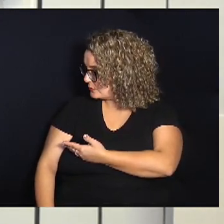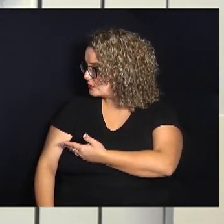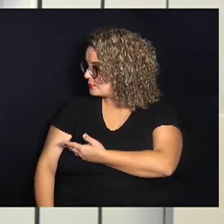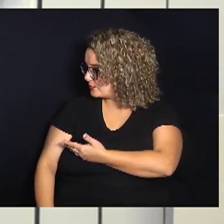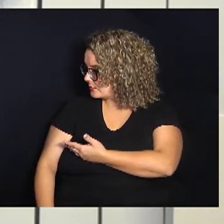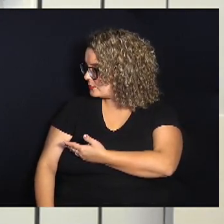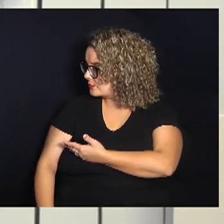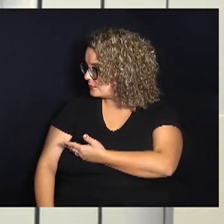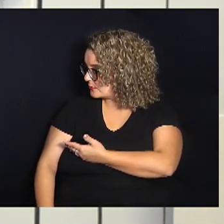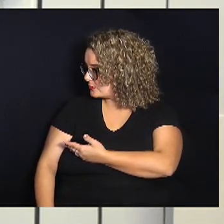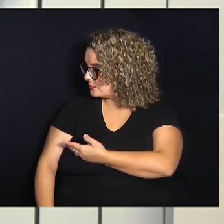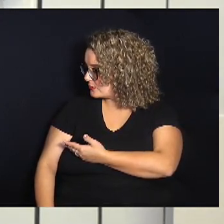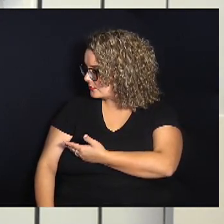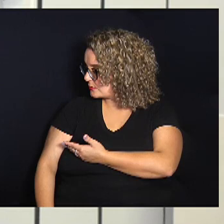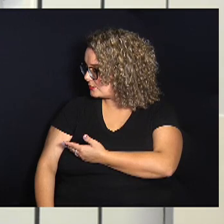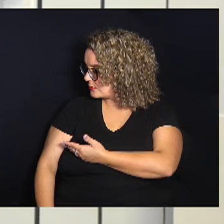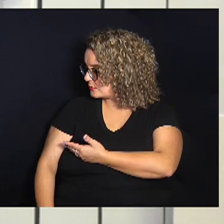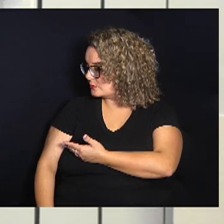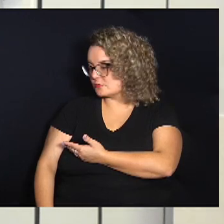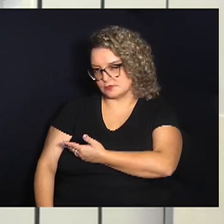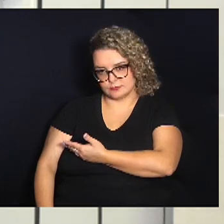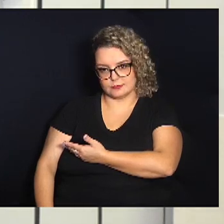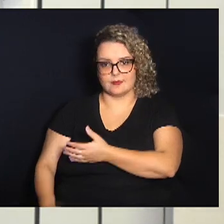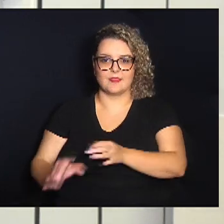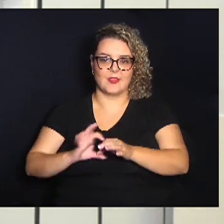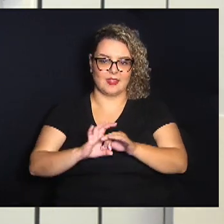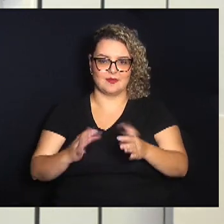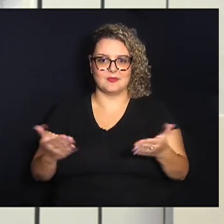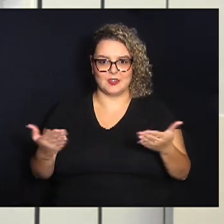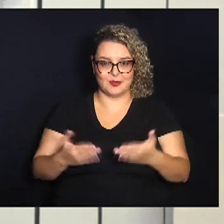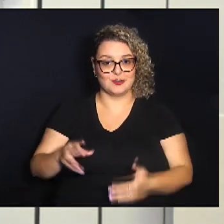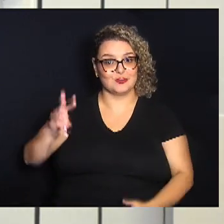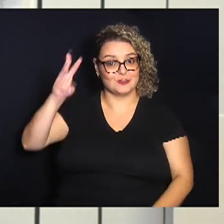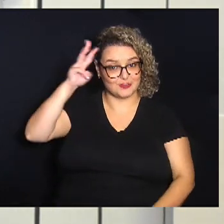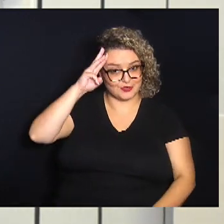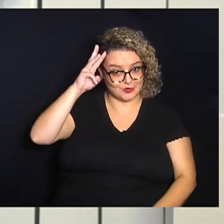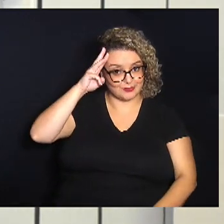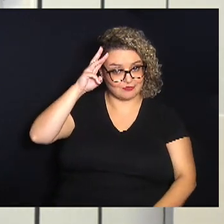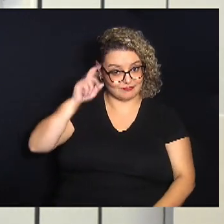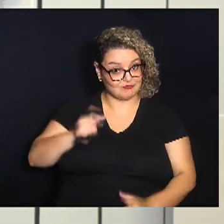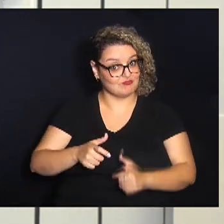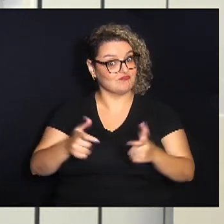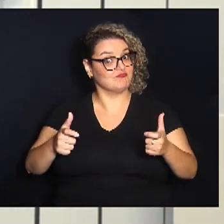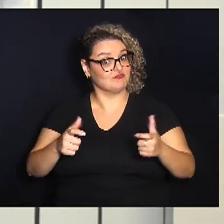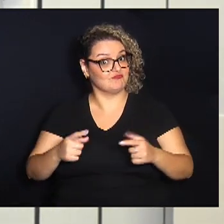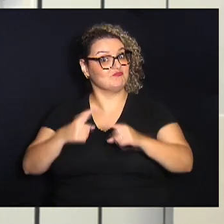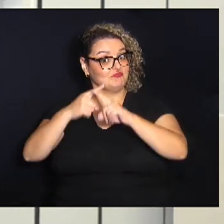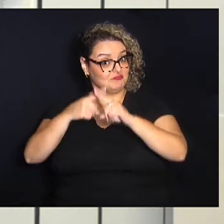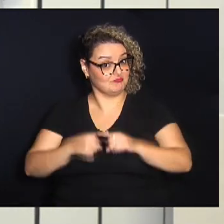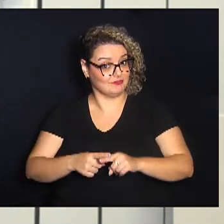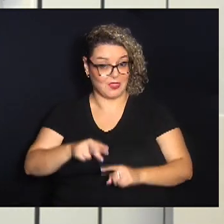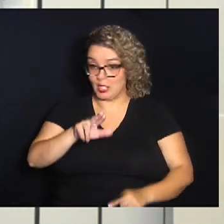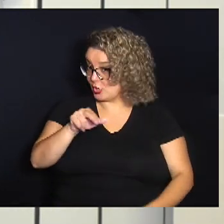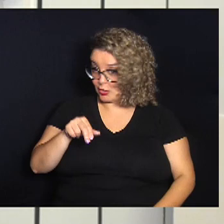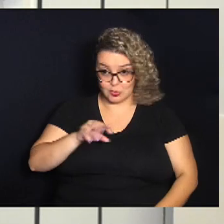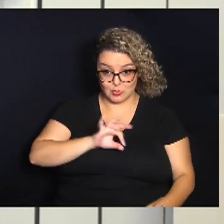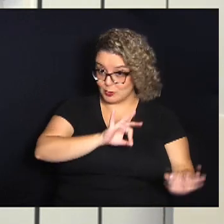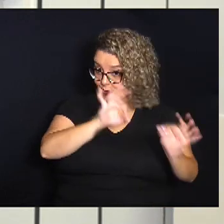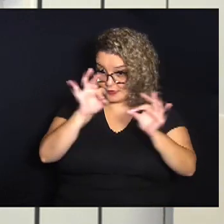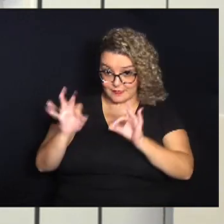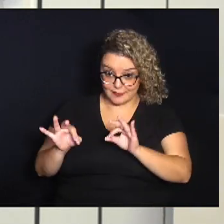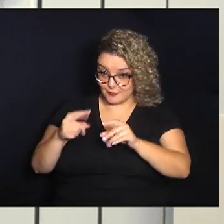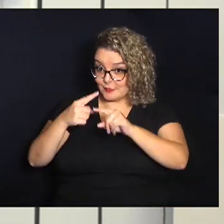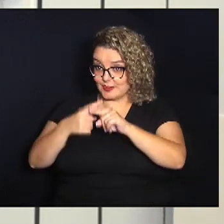www.voleirenata.com.br/torcedor, disponível a partir de hoje, terça-feira. Grande jogo, hein? Você que nunca acompanhou uma